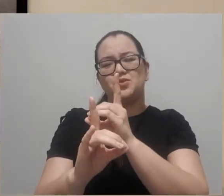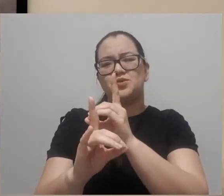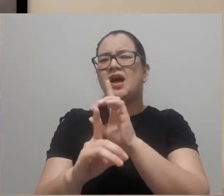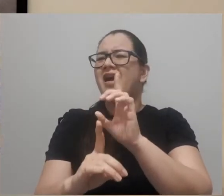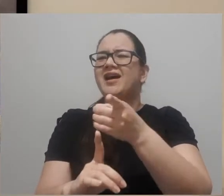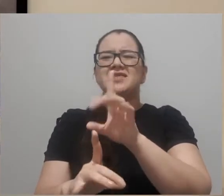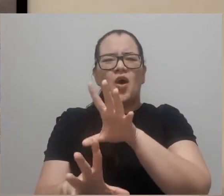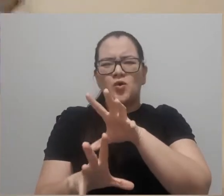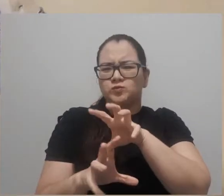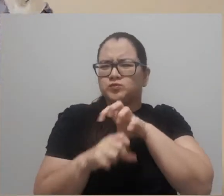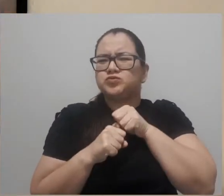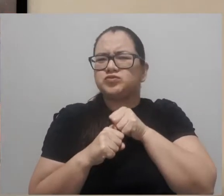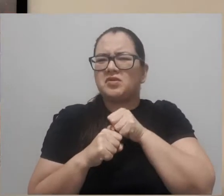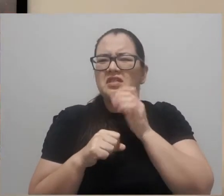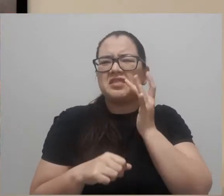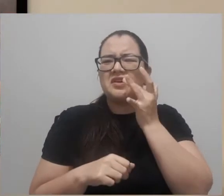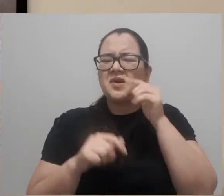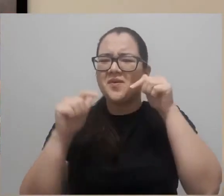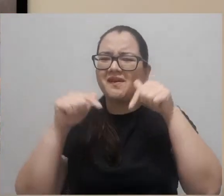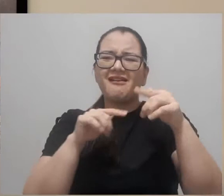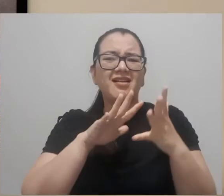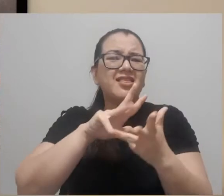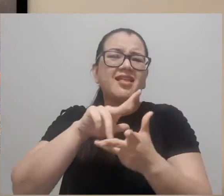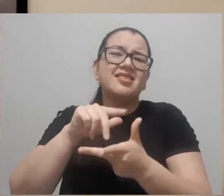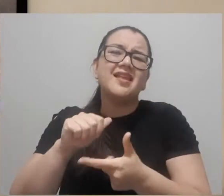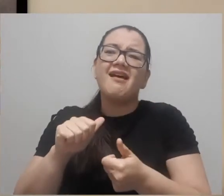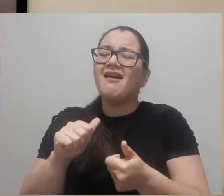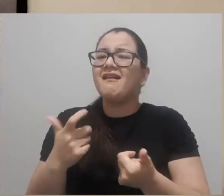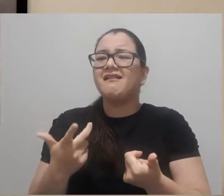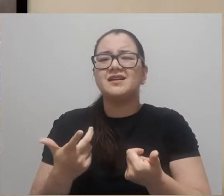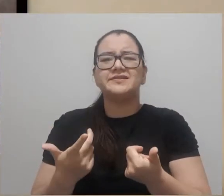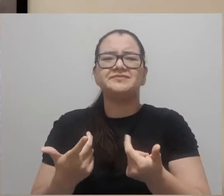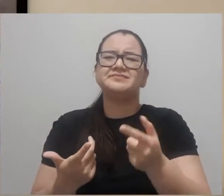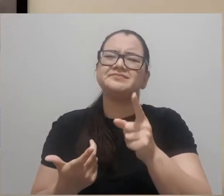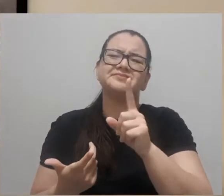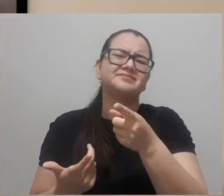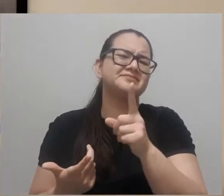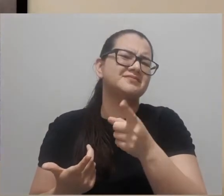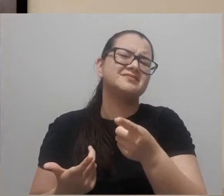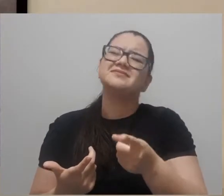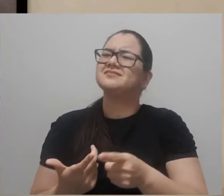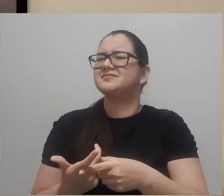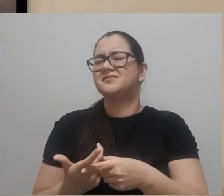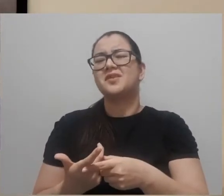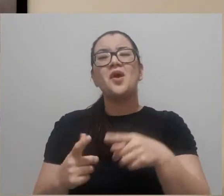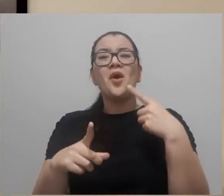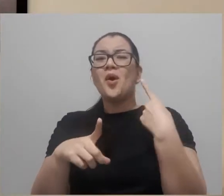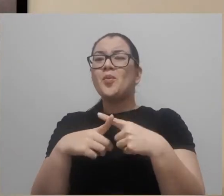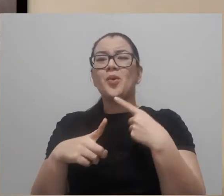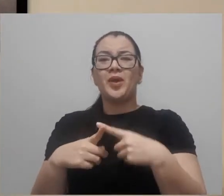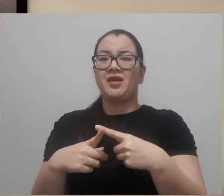sobre a terra. É tolice. Por quê? Ele está falando para o contexto